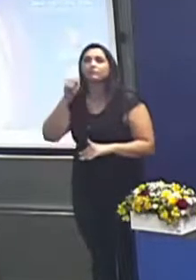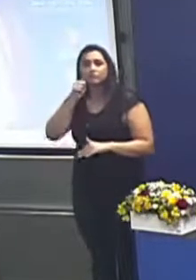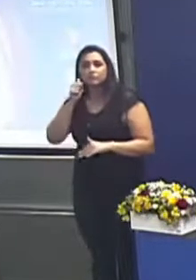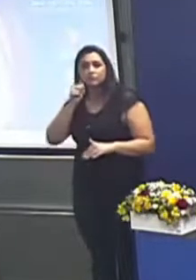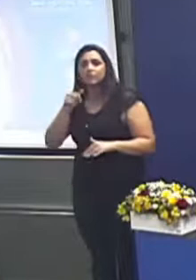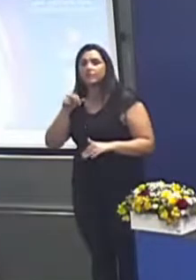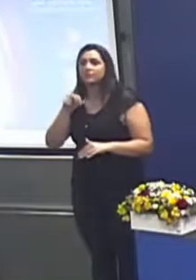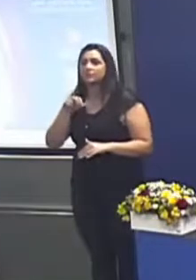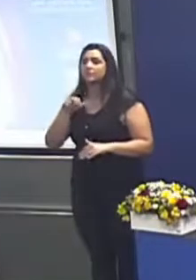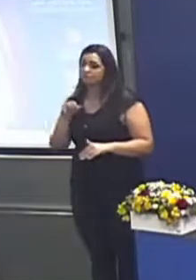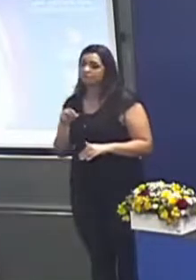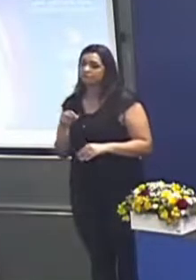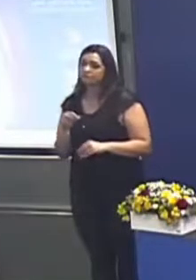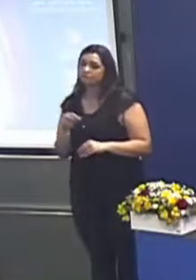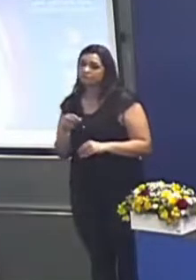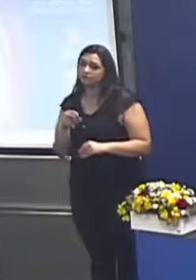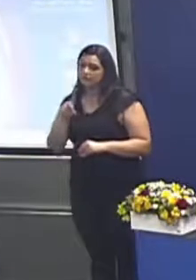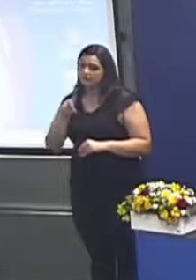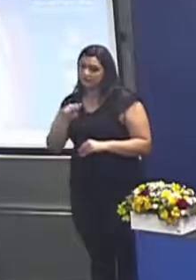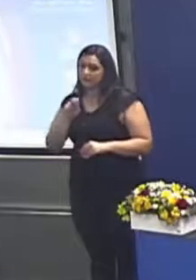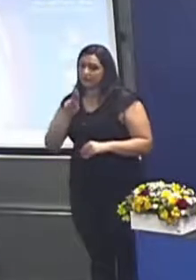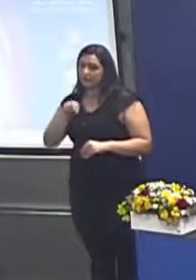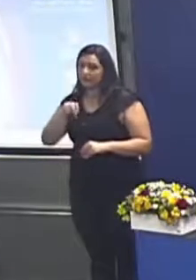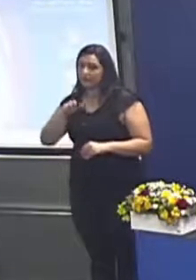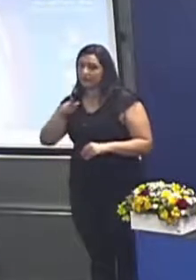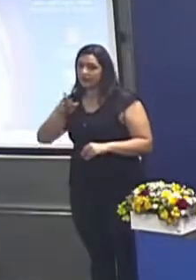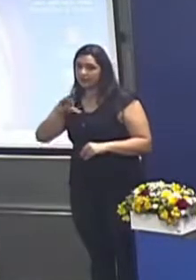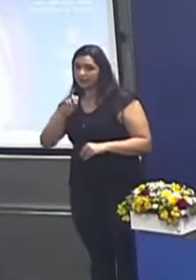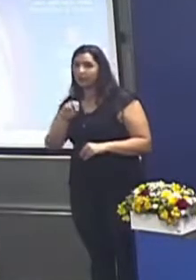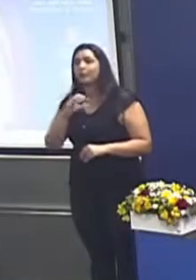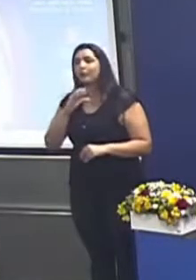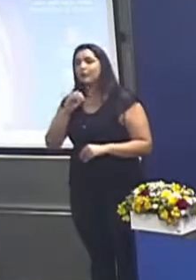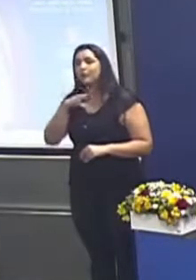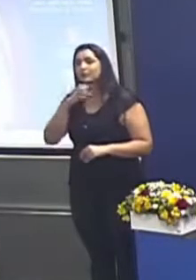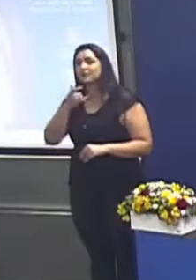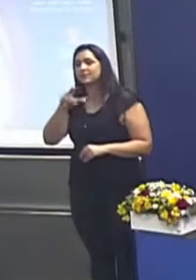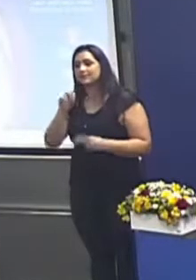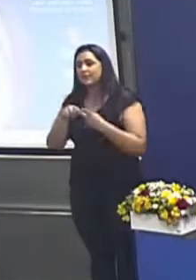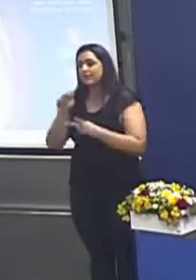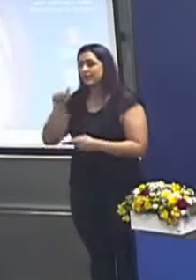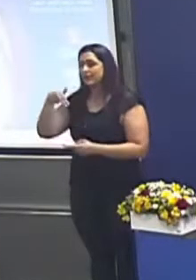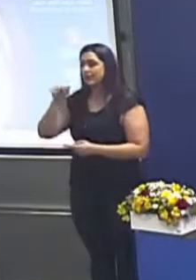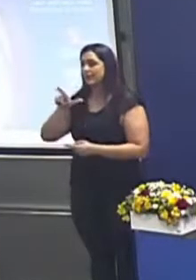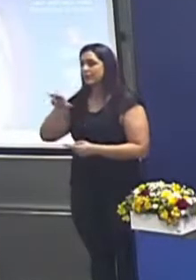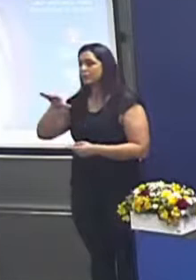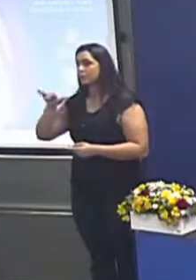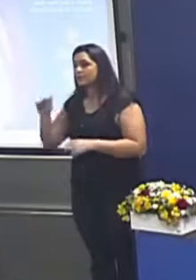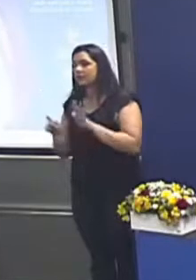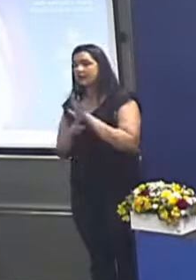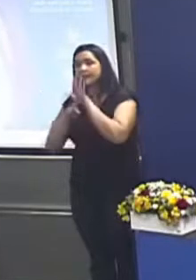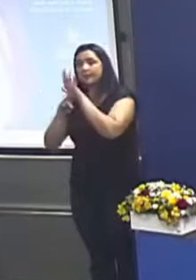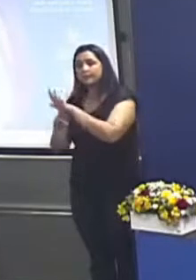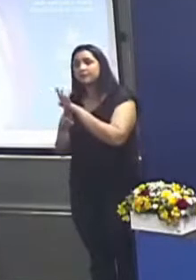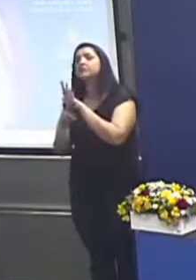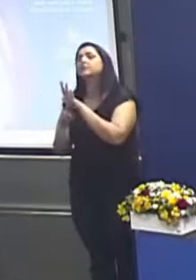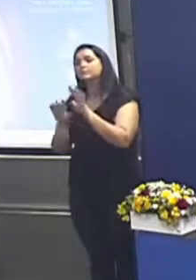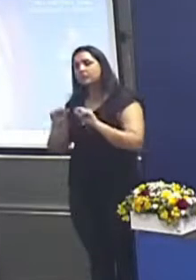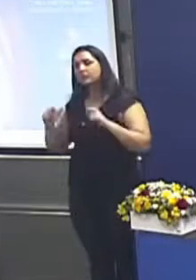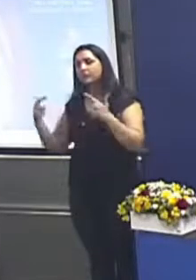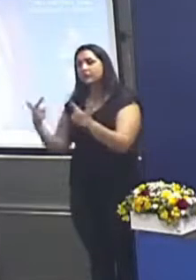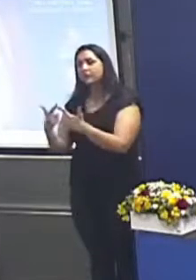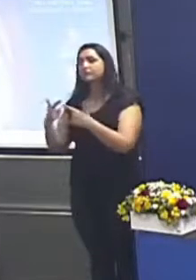da Unegro, a minha colega Conceição, e a Ana Lúcia Marçal, na representação aí do Fórum